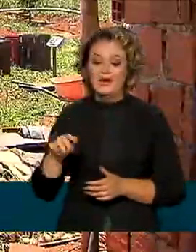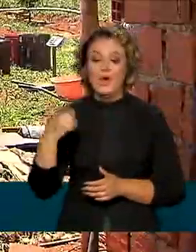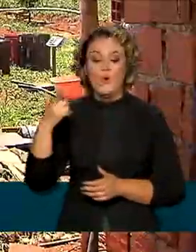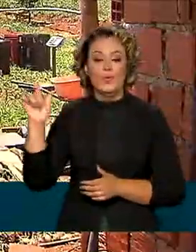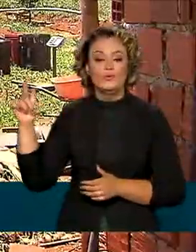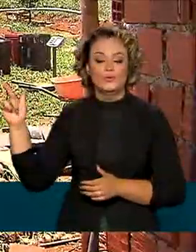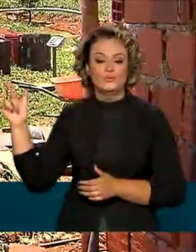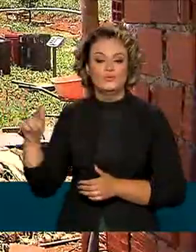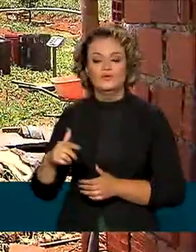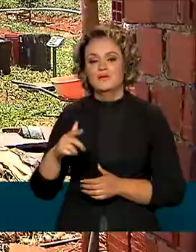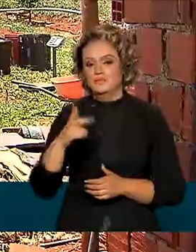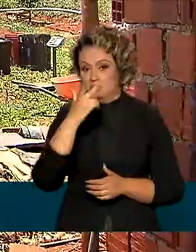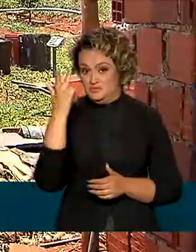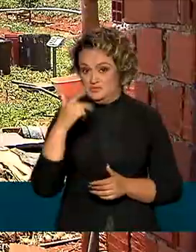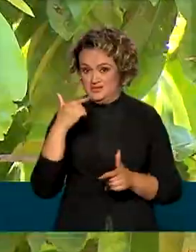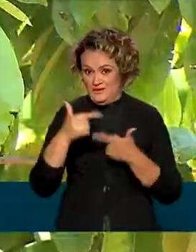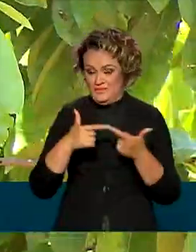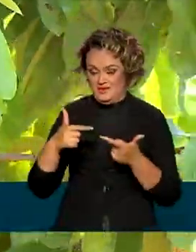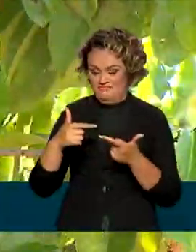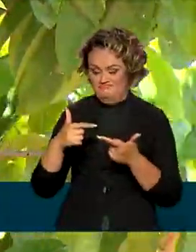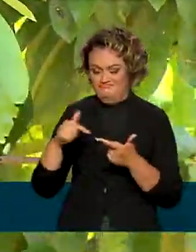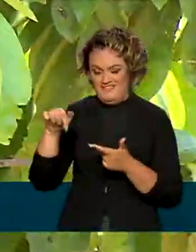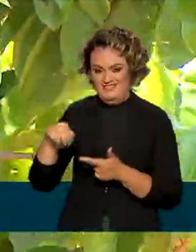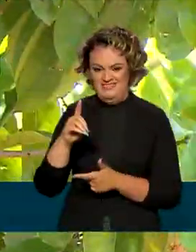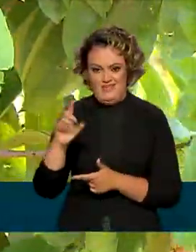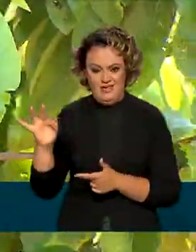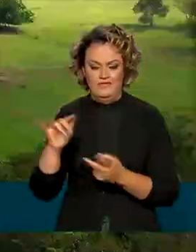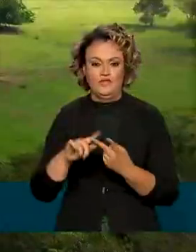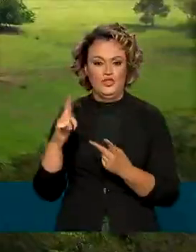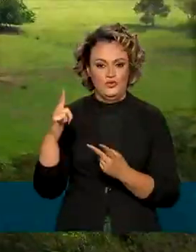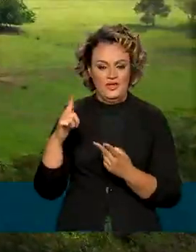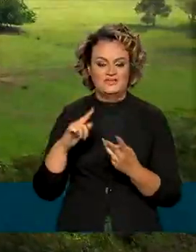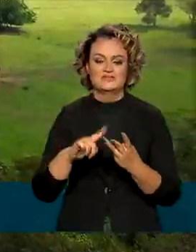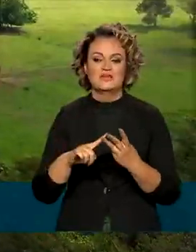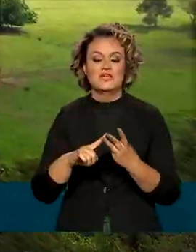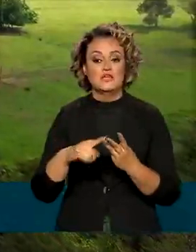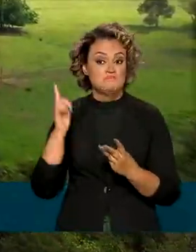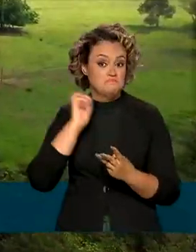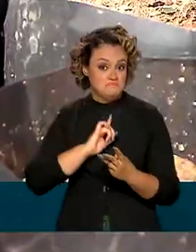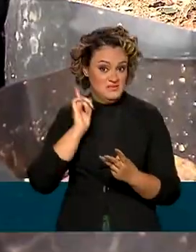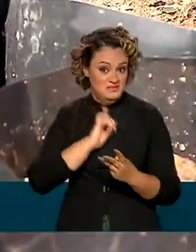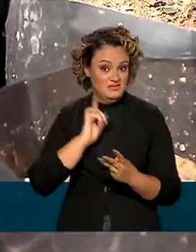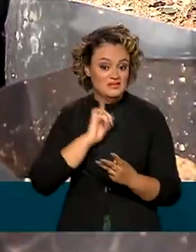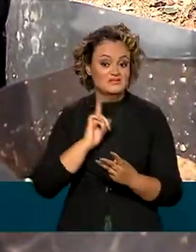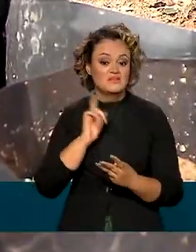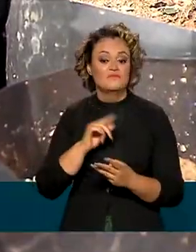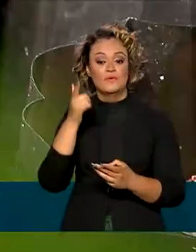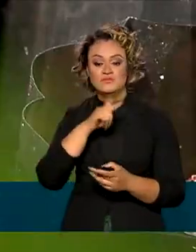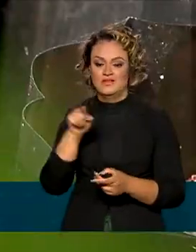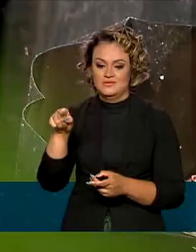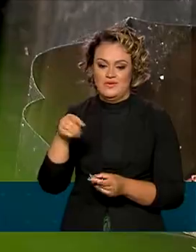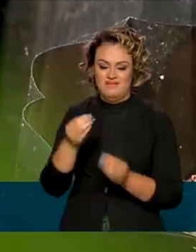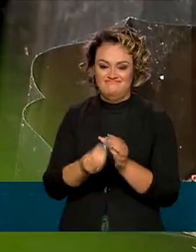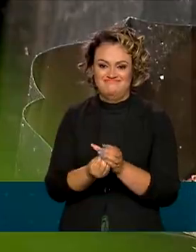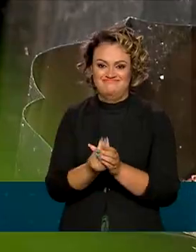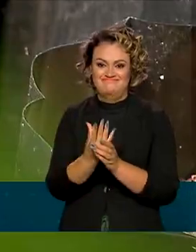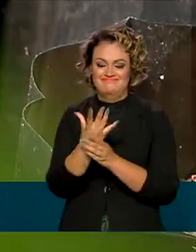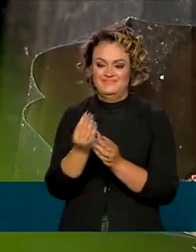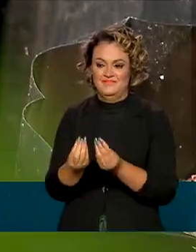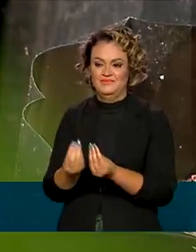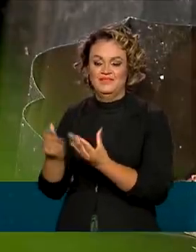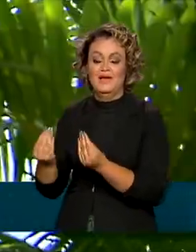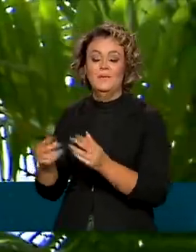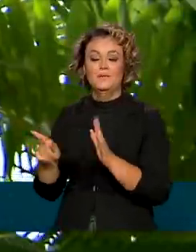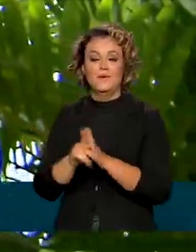27 mil produtores familiares do DF, Goiás e parte de Minas Gerais vão receber mudas modificadas de